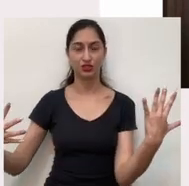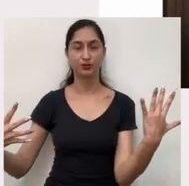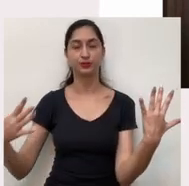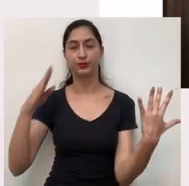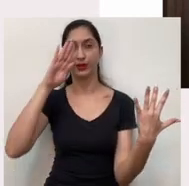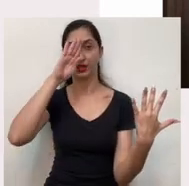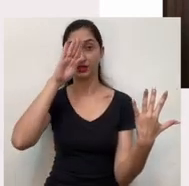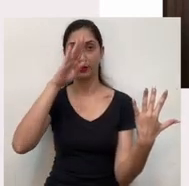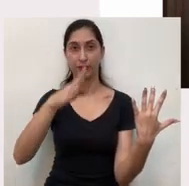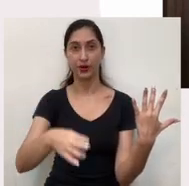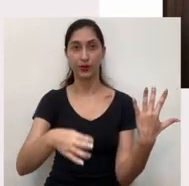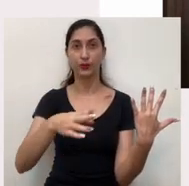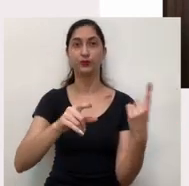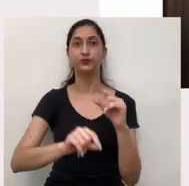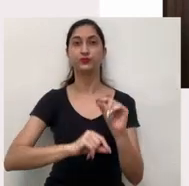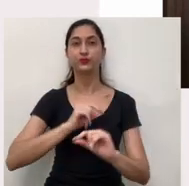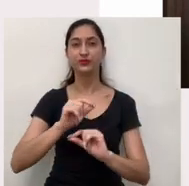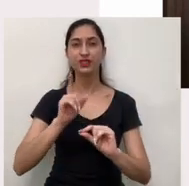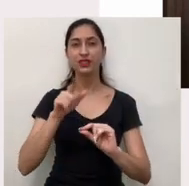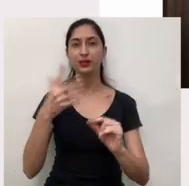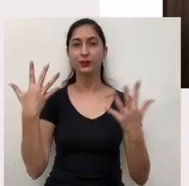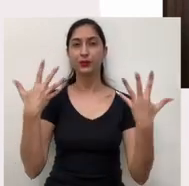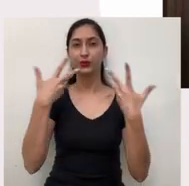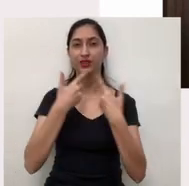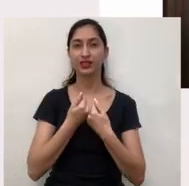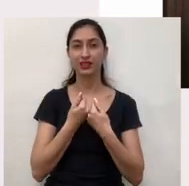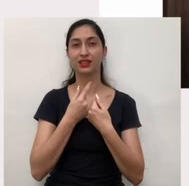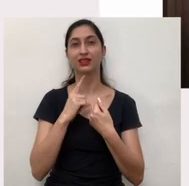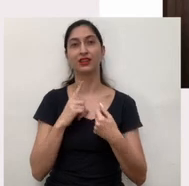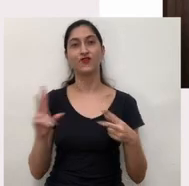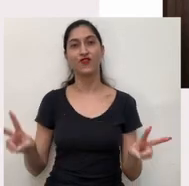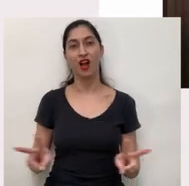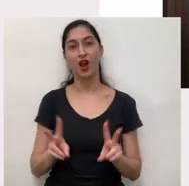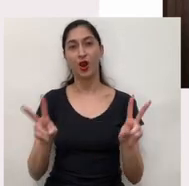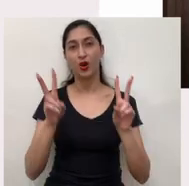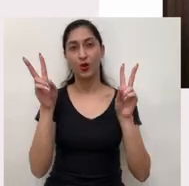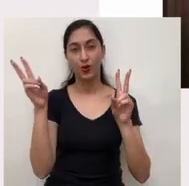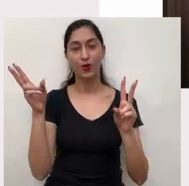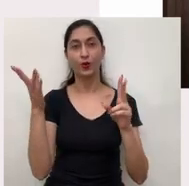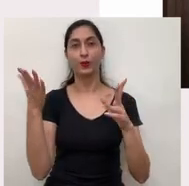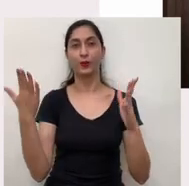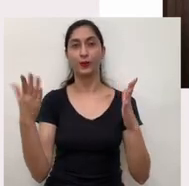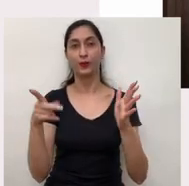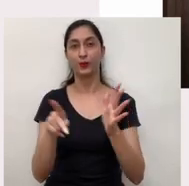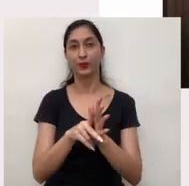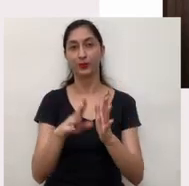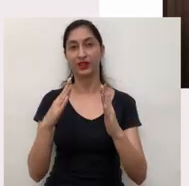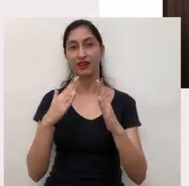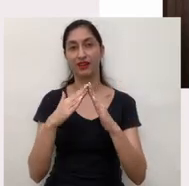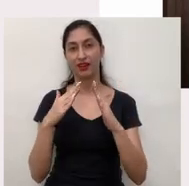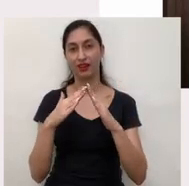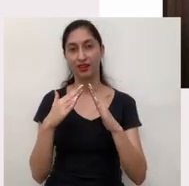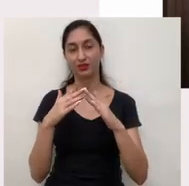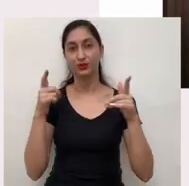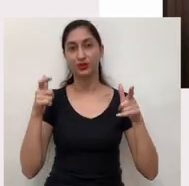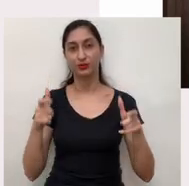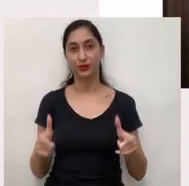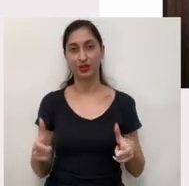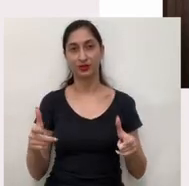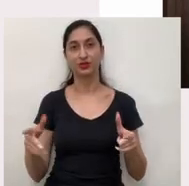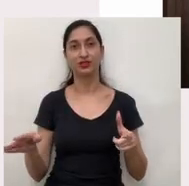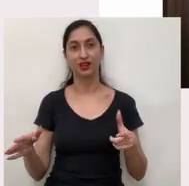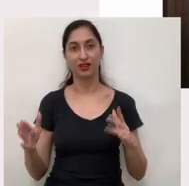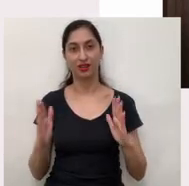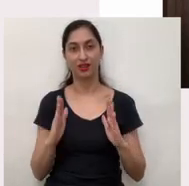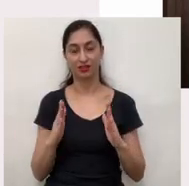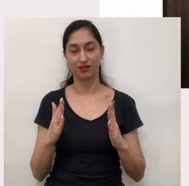né, por ser ornamentada, né, traz um valor de domesticidade ao espaço urbano,